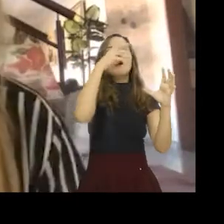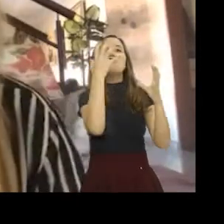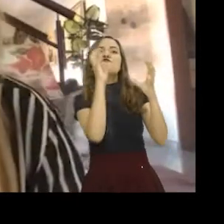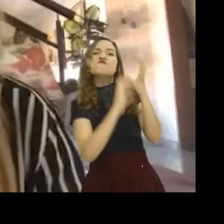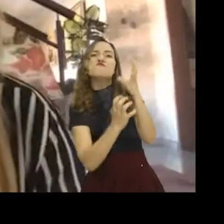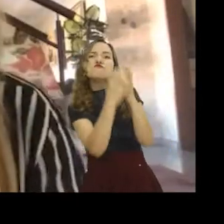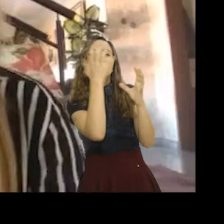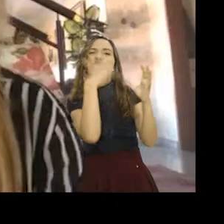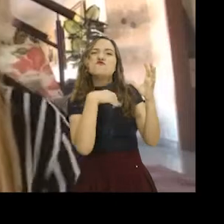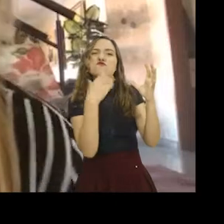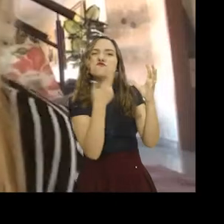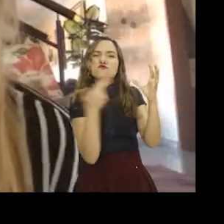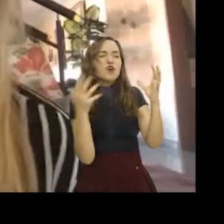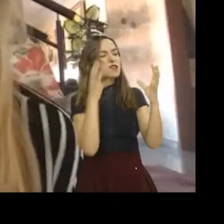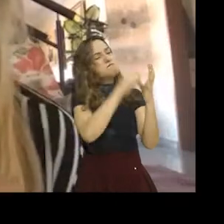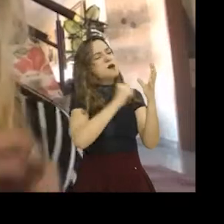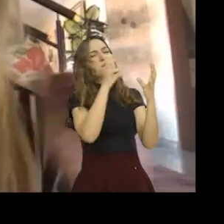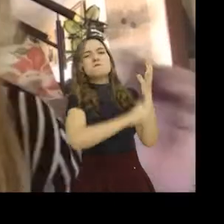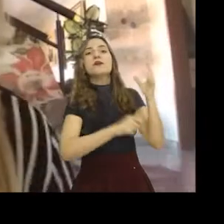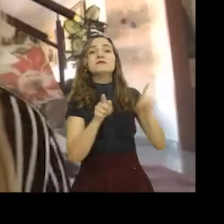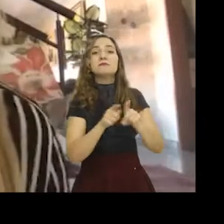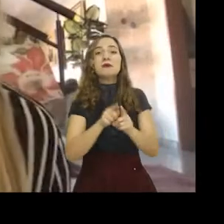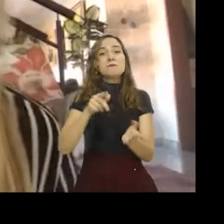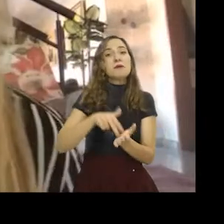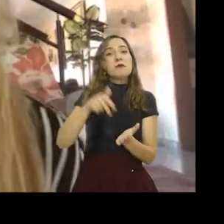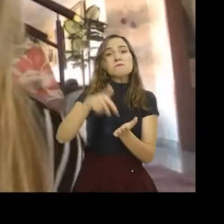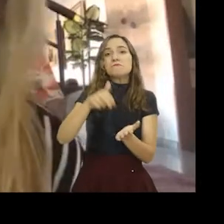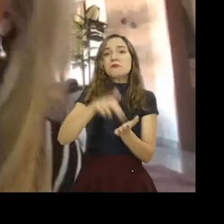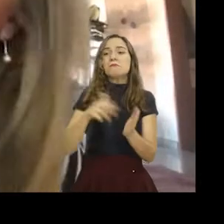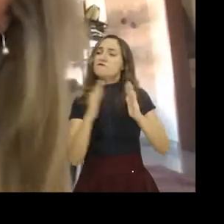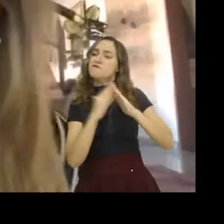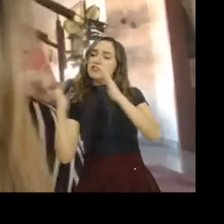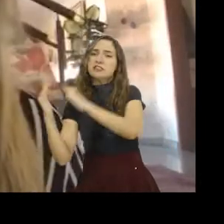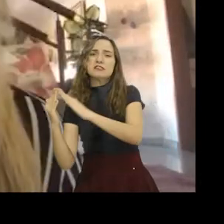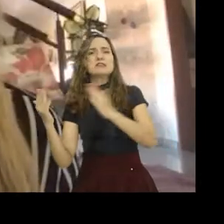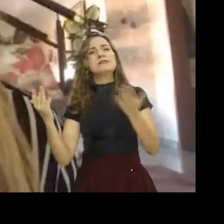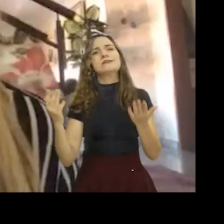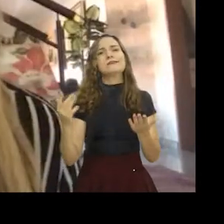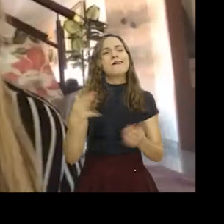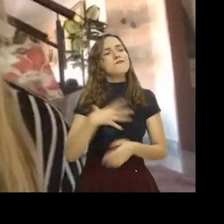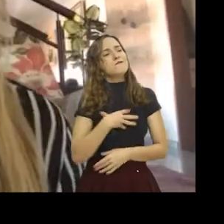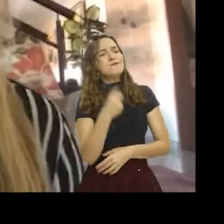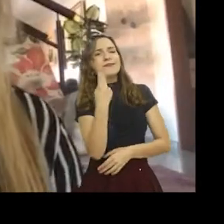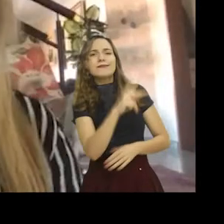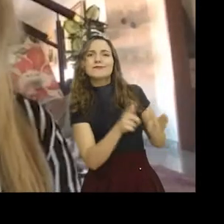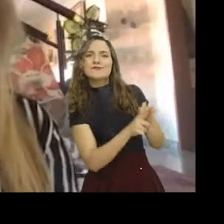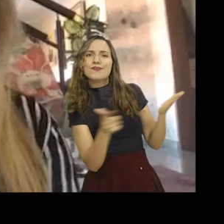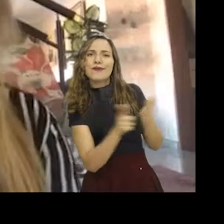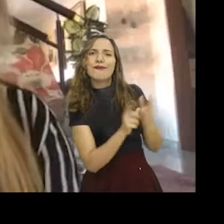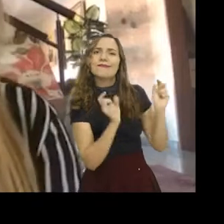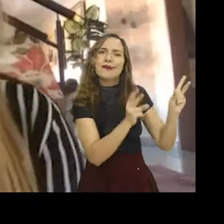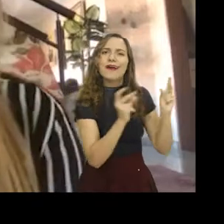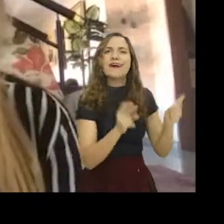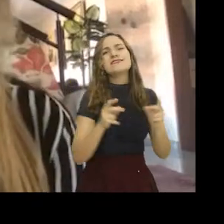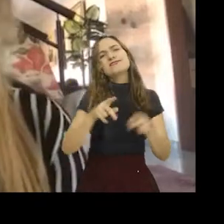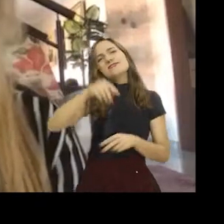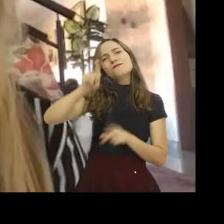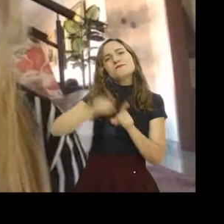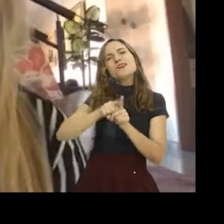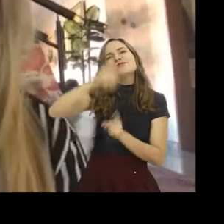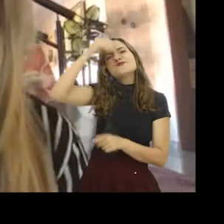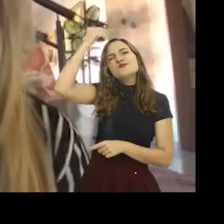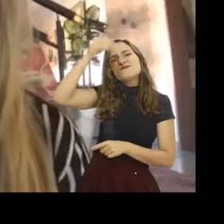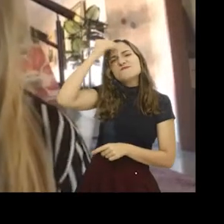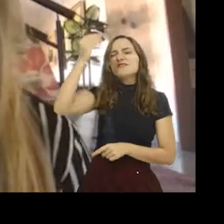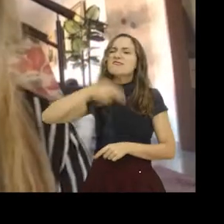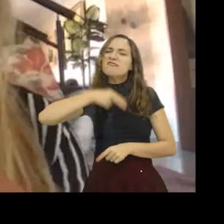e depois joga amarelinha com o primo da vizinha, com a filha do jornaleiro, com a sobrinha da madrinha e